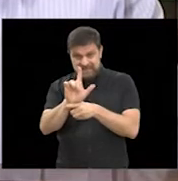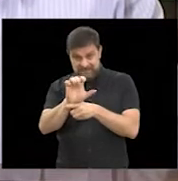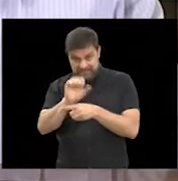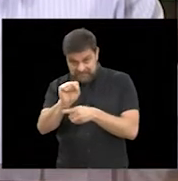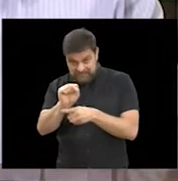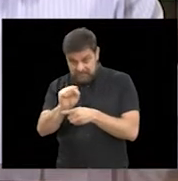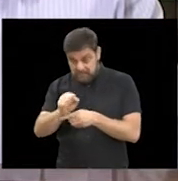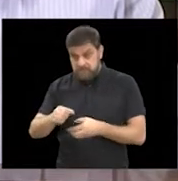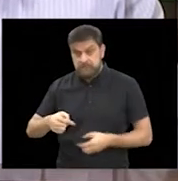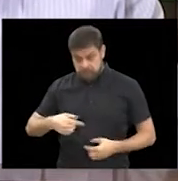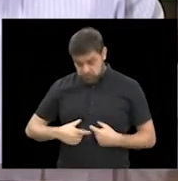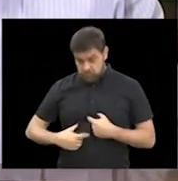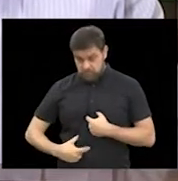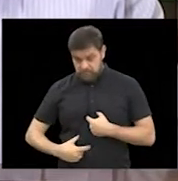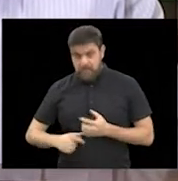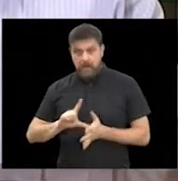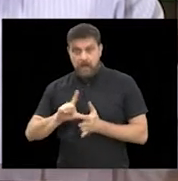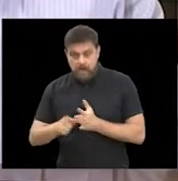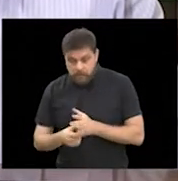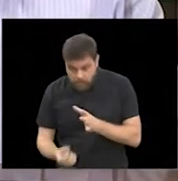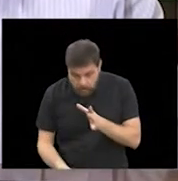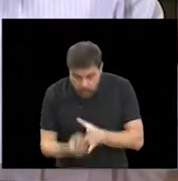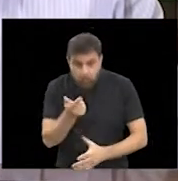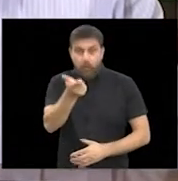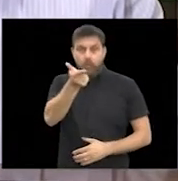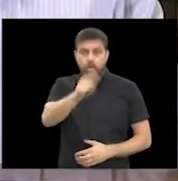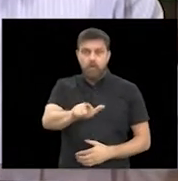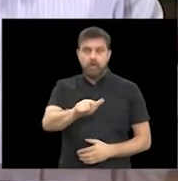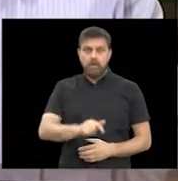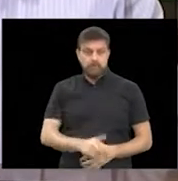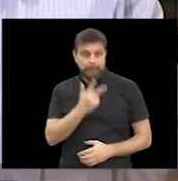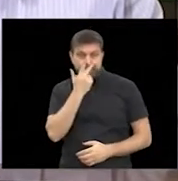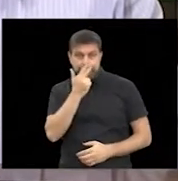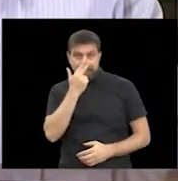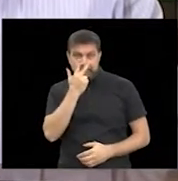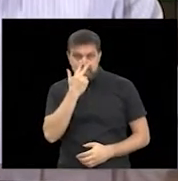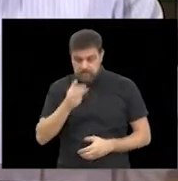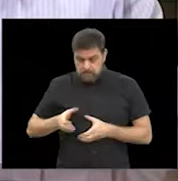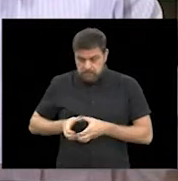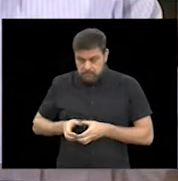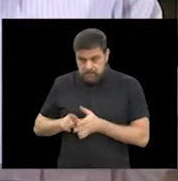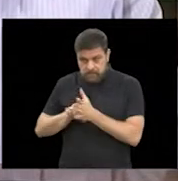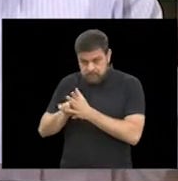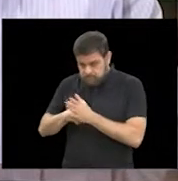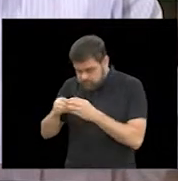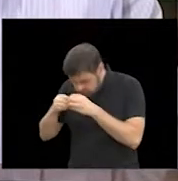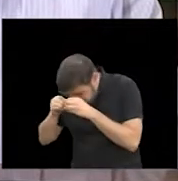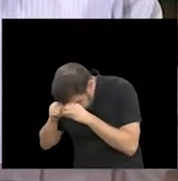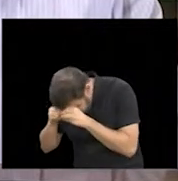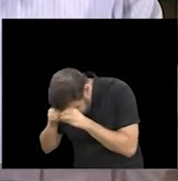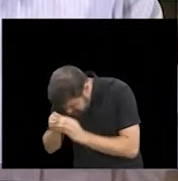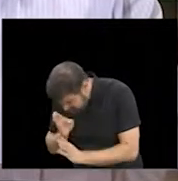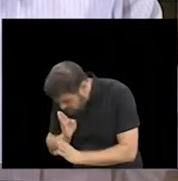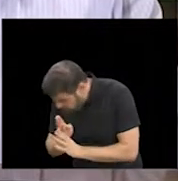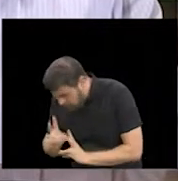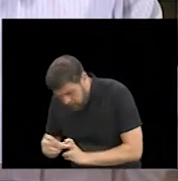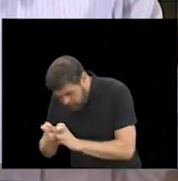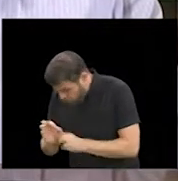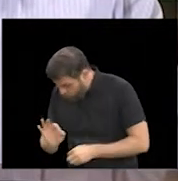caso, muito semelhante ao tamanho da úlcera. Fiz as biópsias, deram benignas e